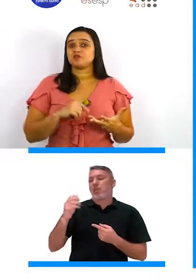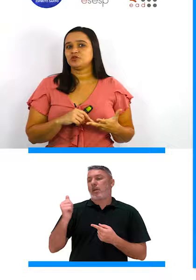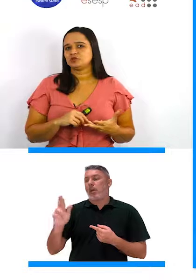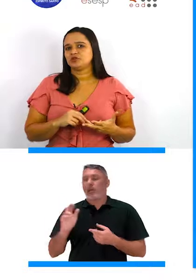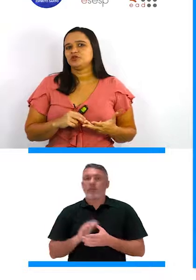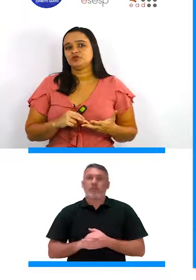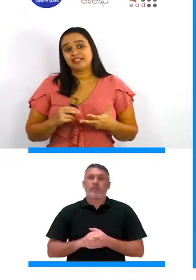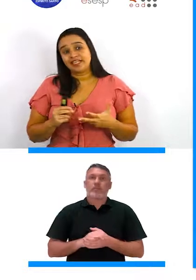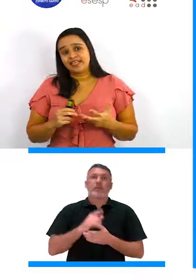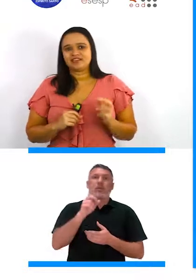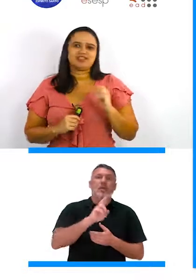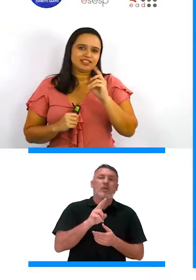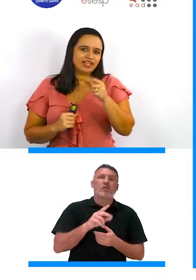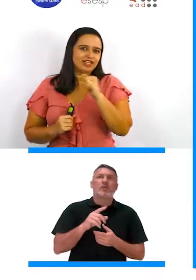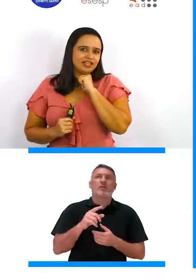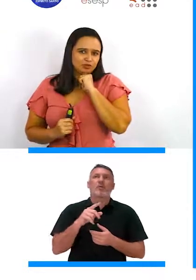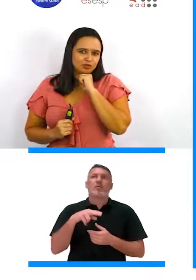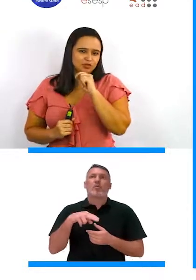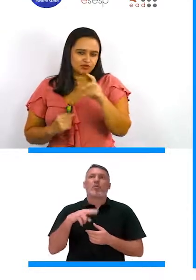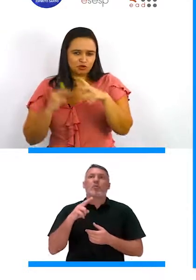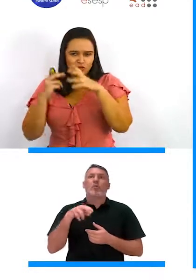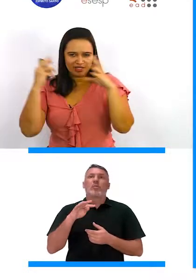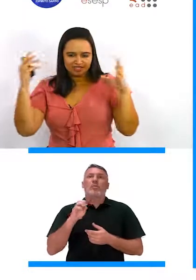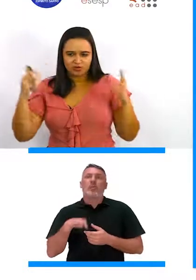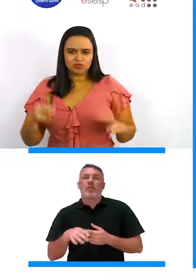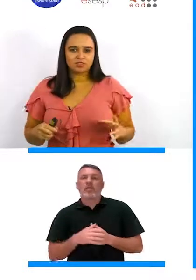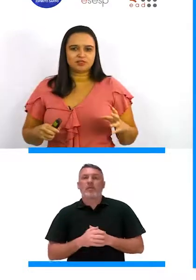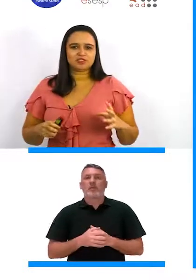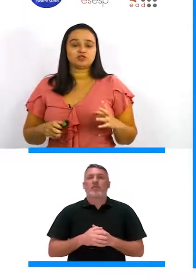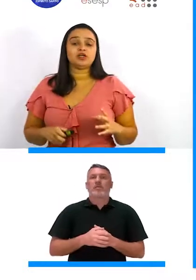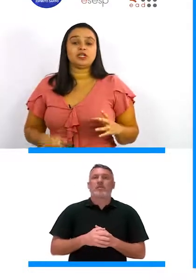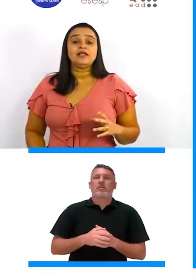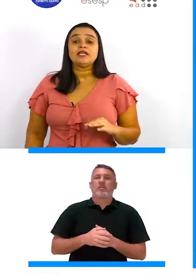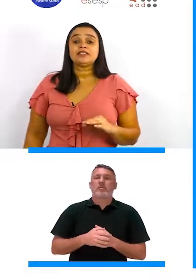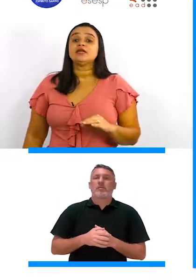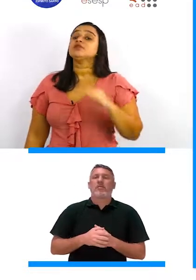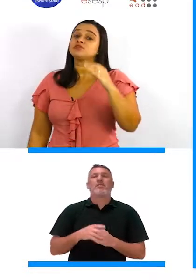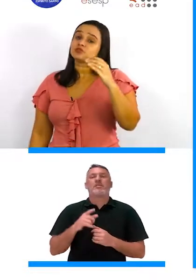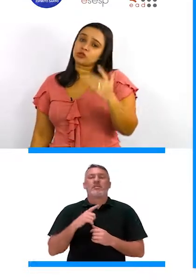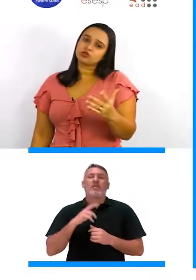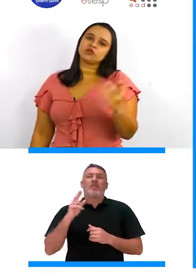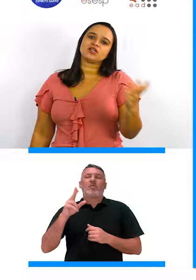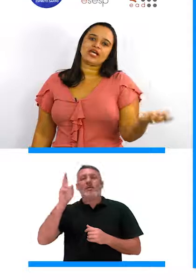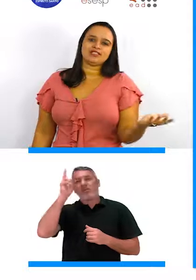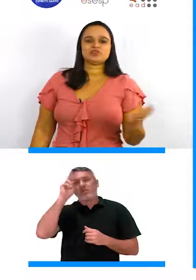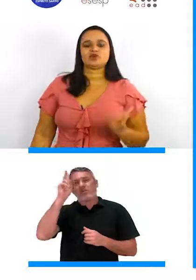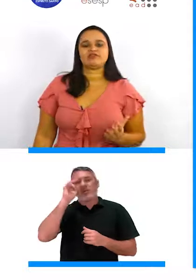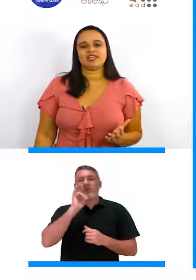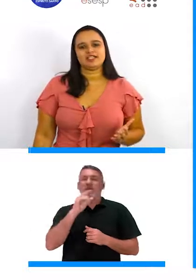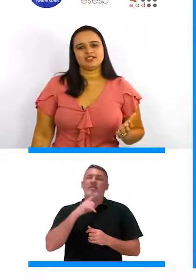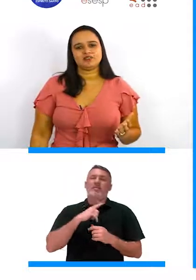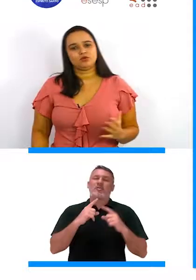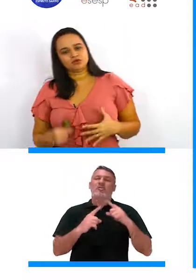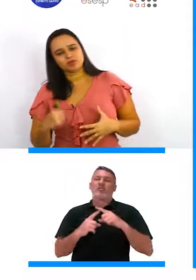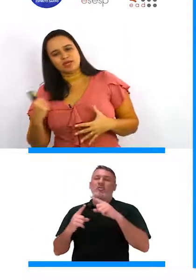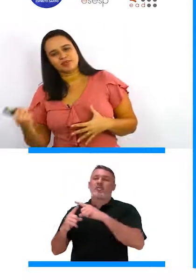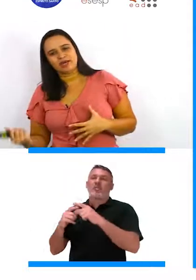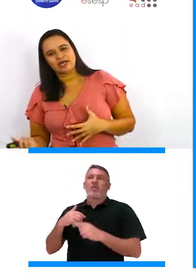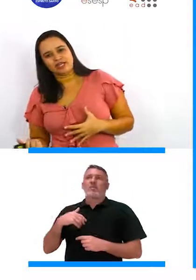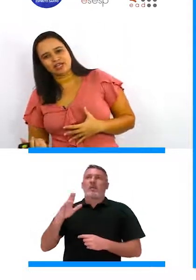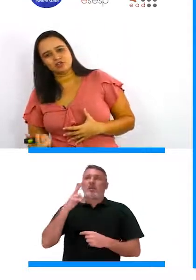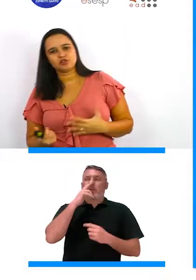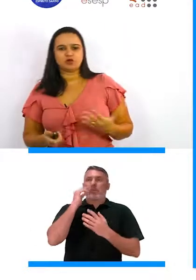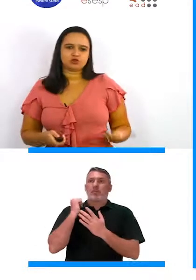vocês usam muito, não tem, né? Quando vocês vão começar a contar uma história. Então, todo lugar tem sua variação, uns